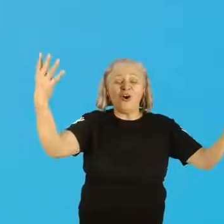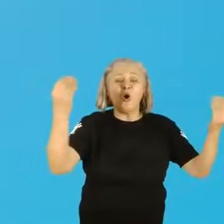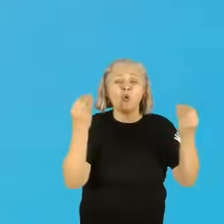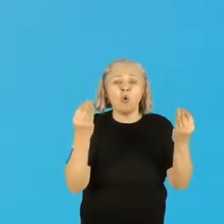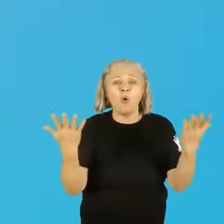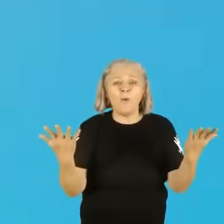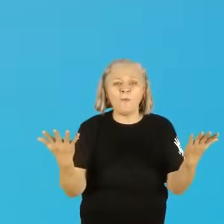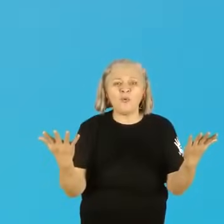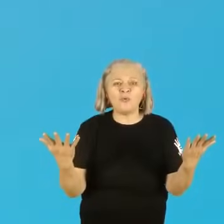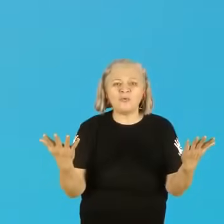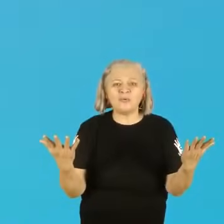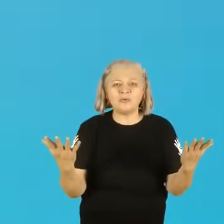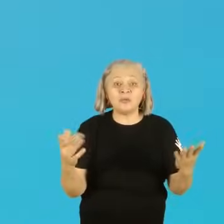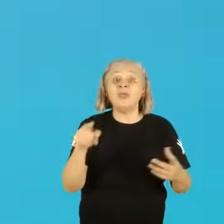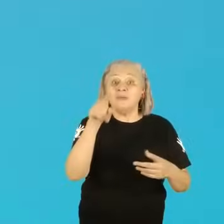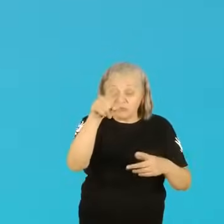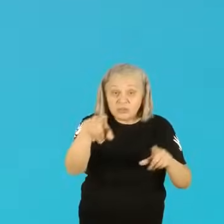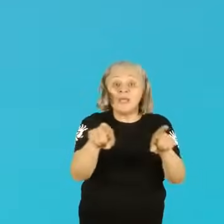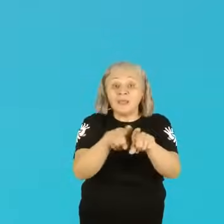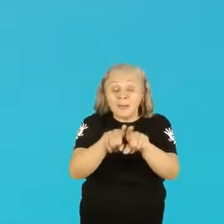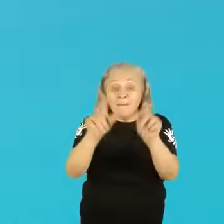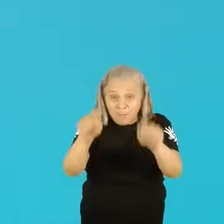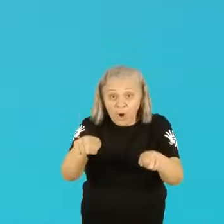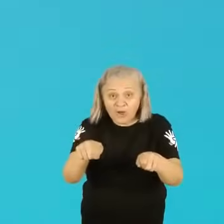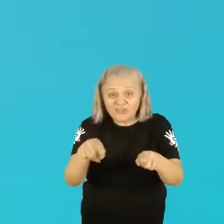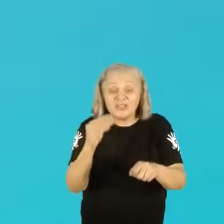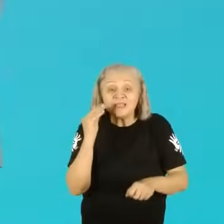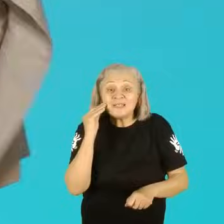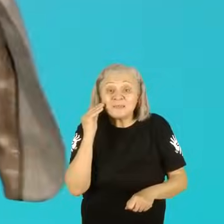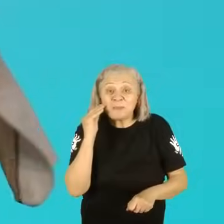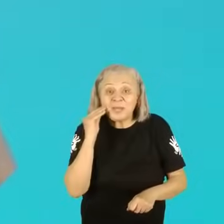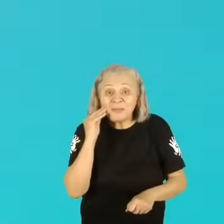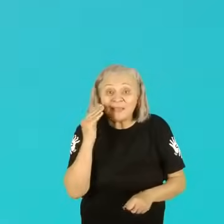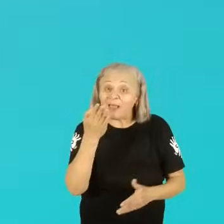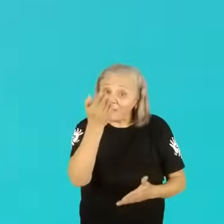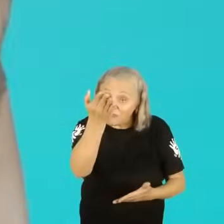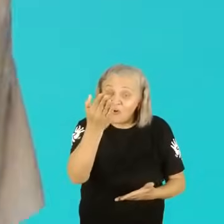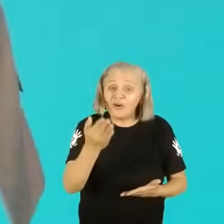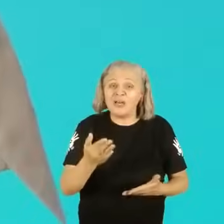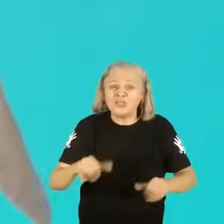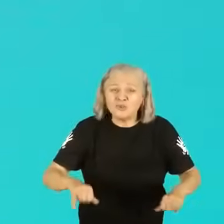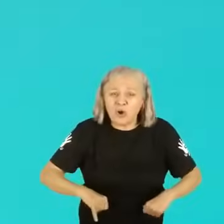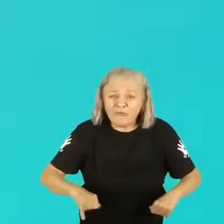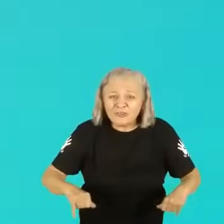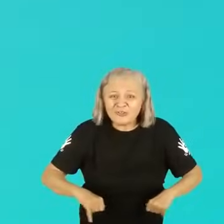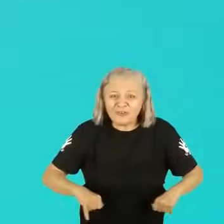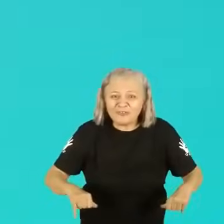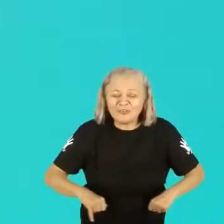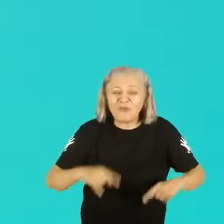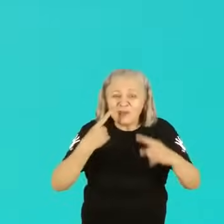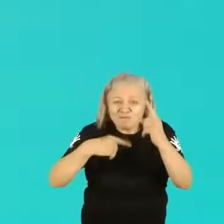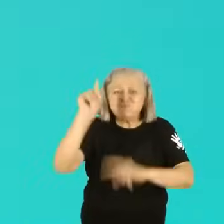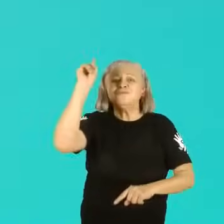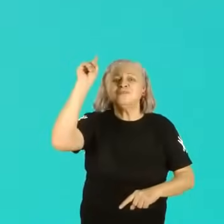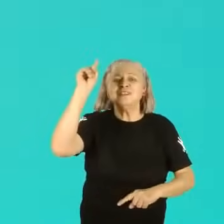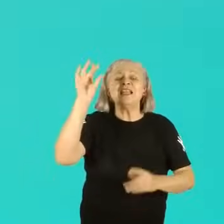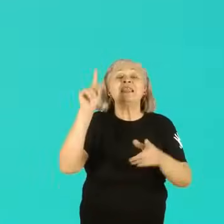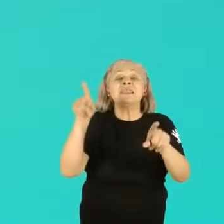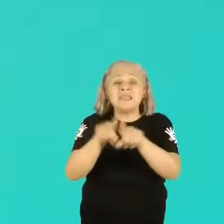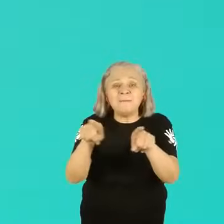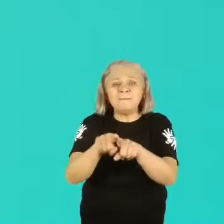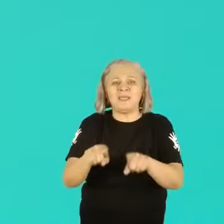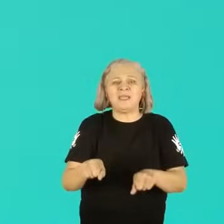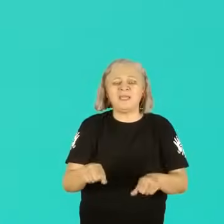dela pode ser a sua experiência hoje? Será que no meio de uma multidão como essa mulher estava, hoje você